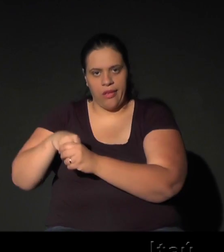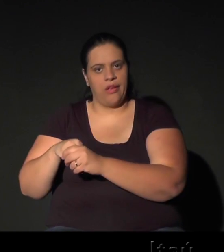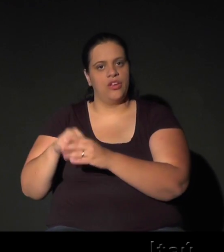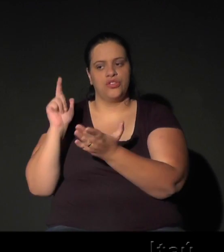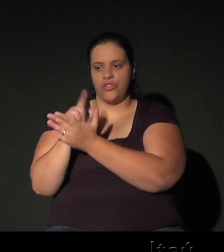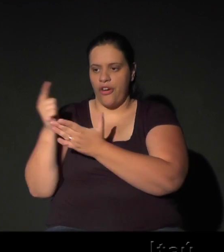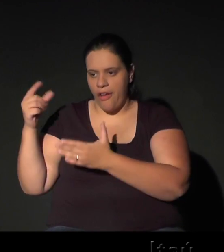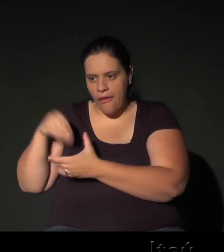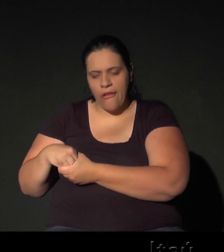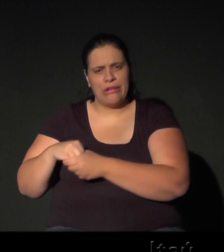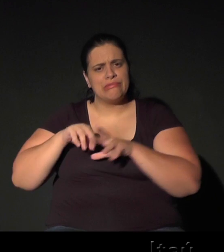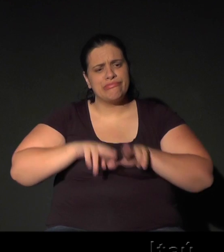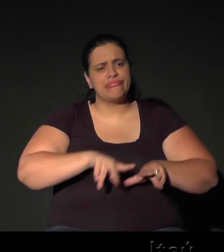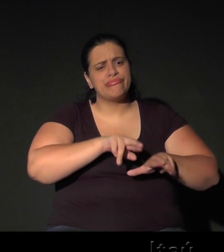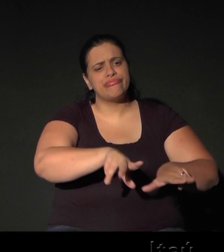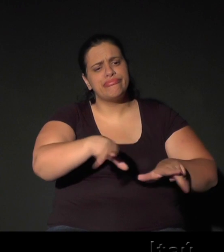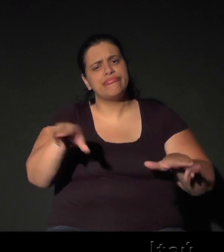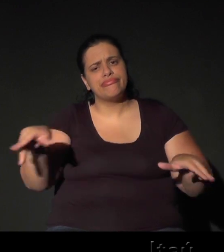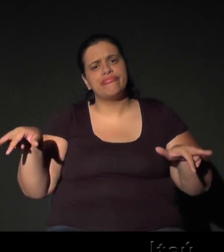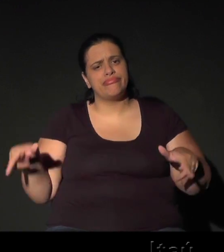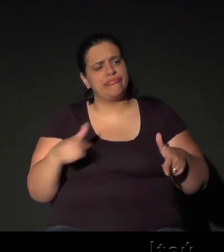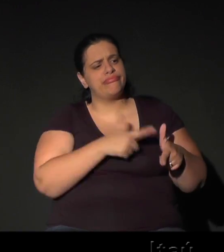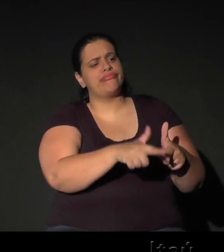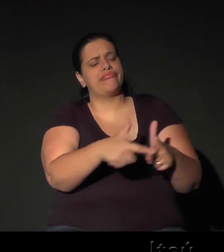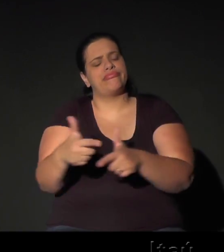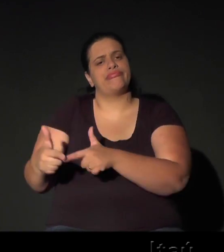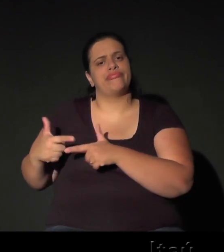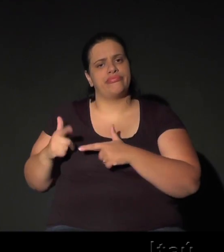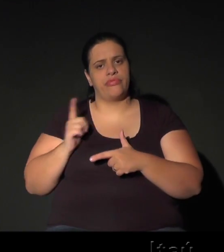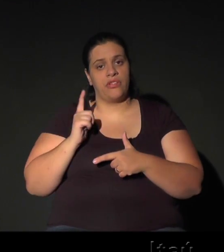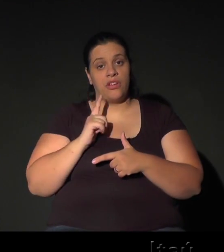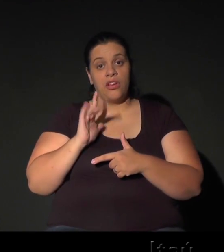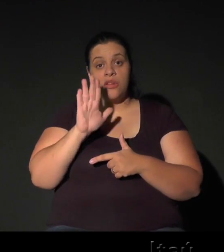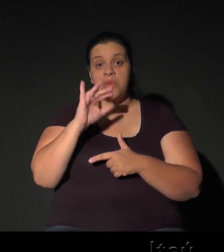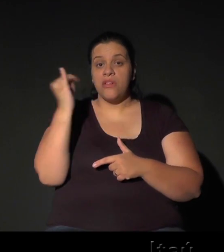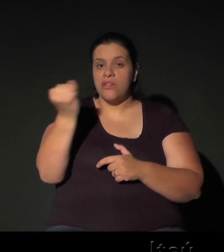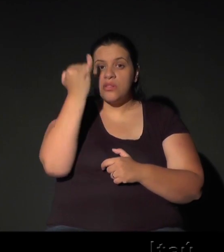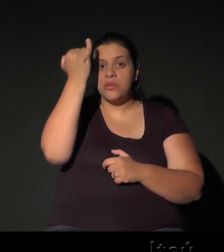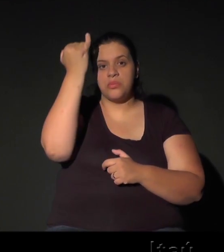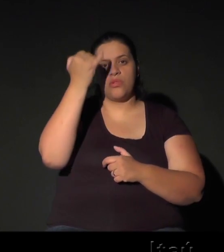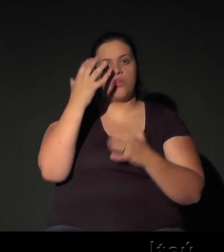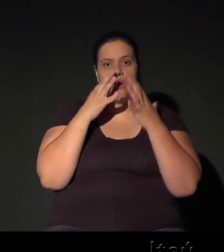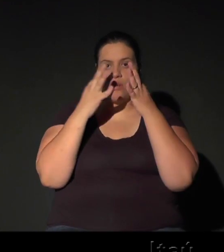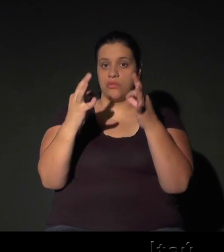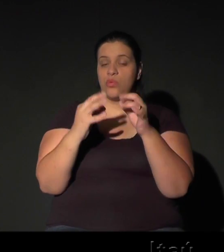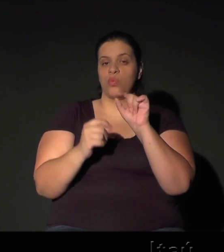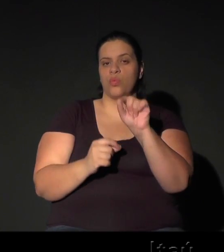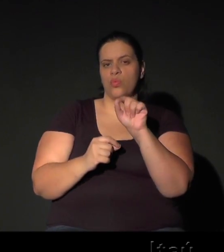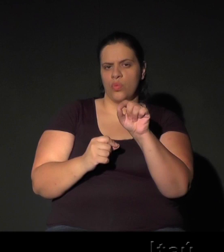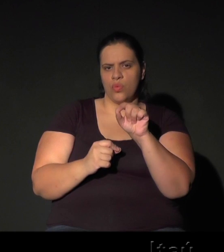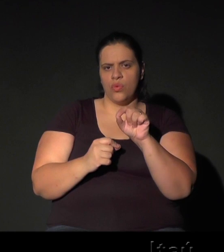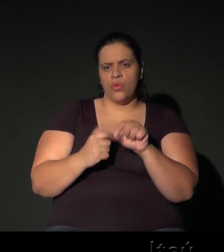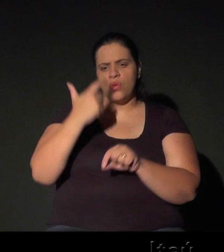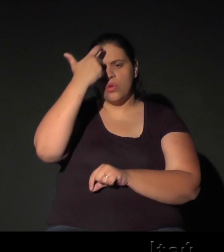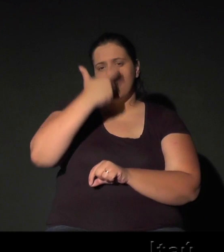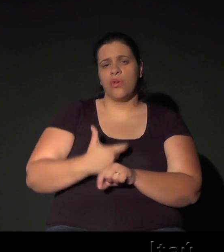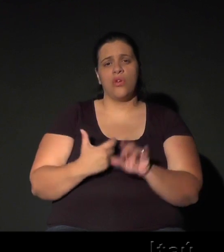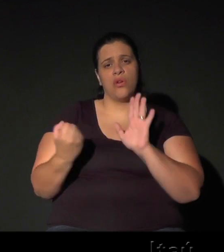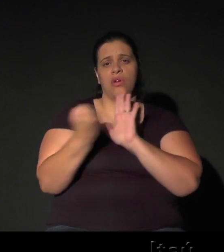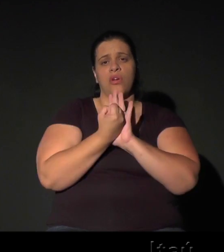em vários em vários eh lugares né mas o que eu acho que é é importante chamar atenção é essa caricatura e